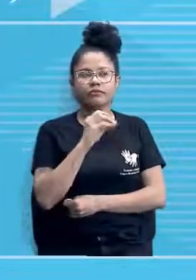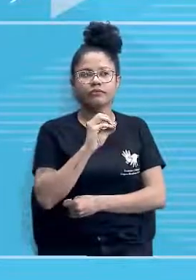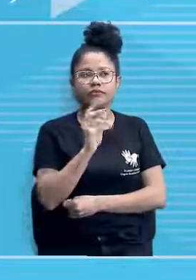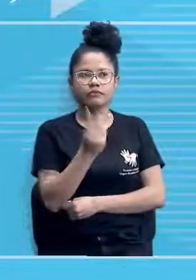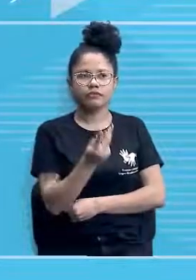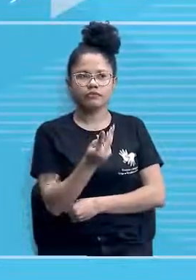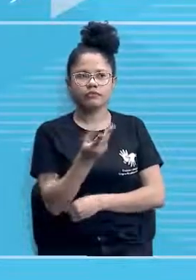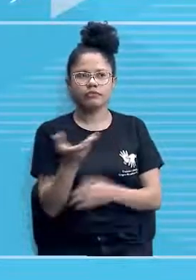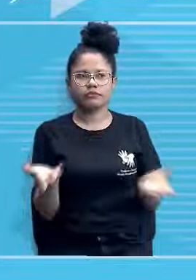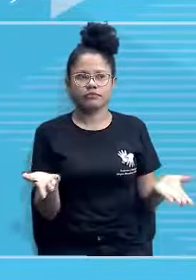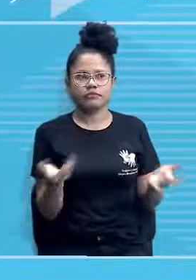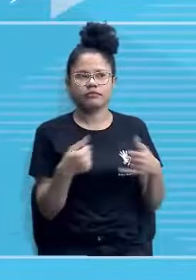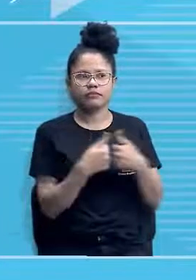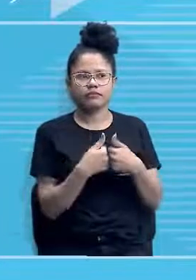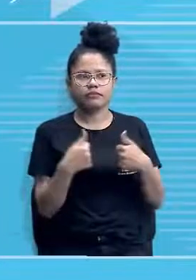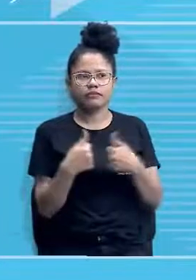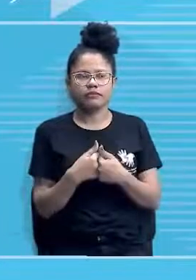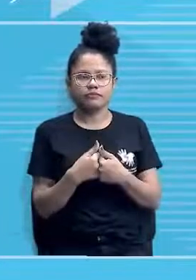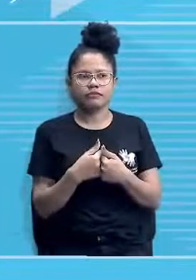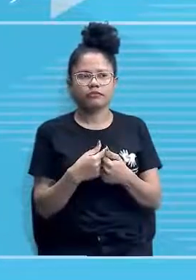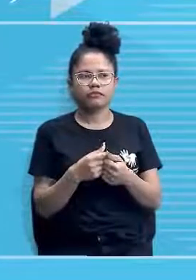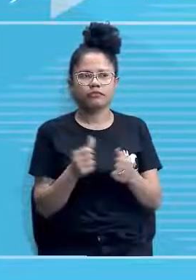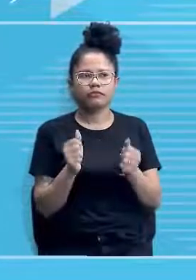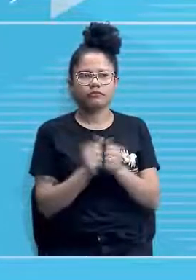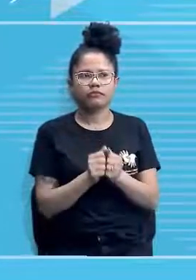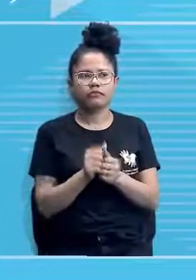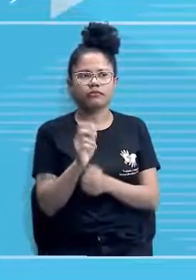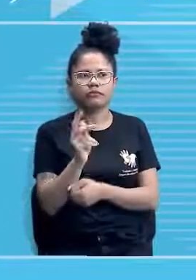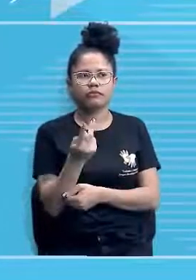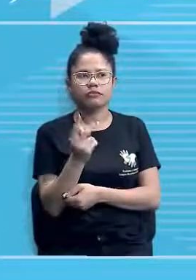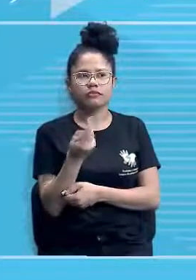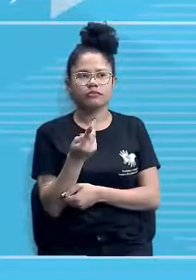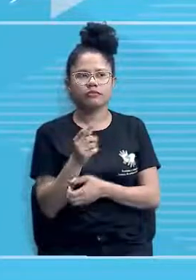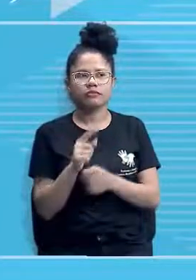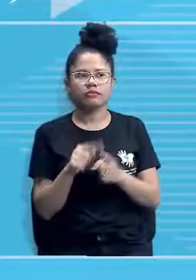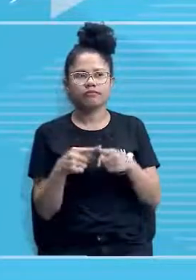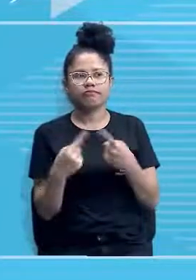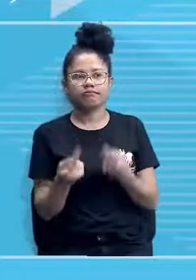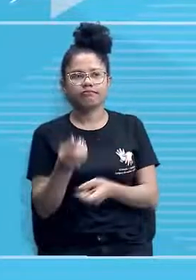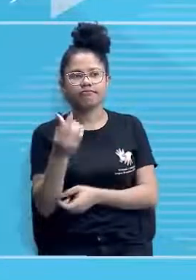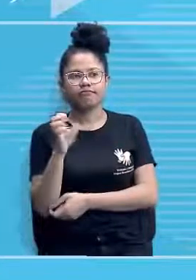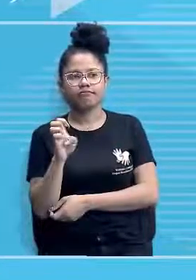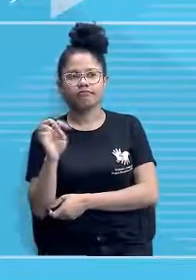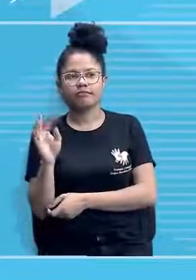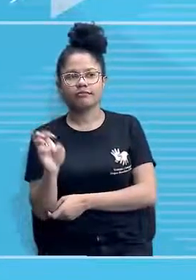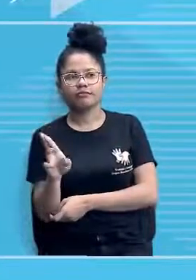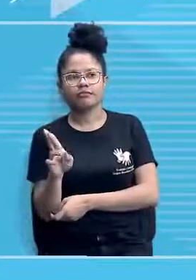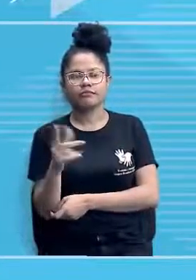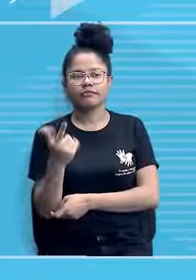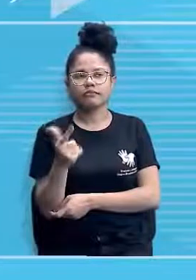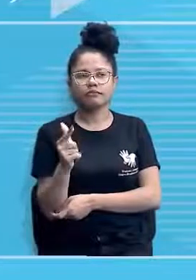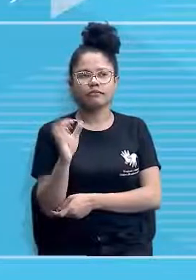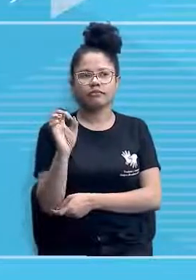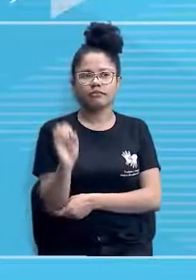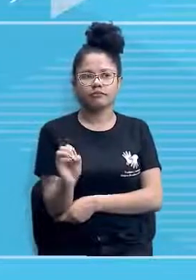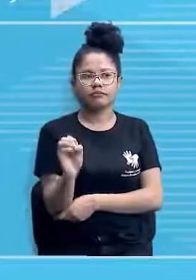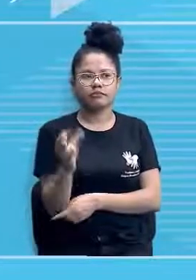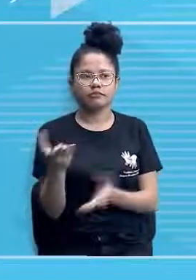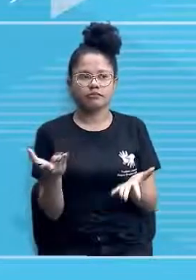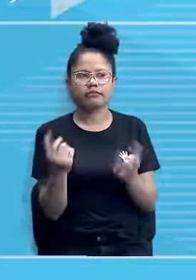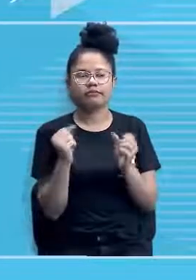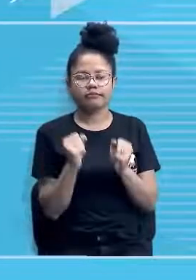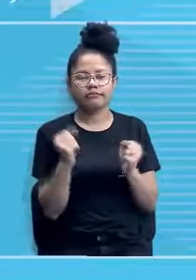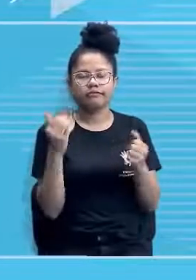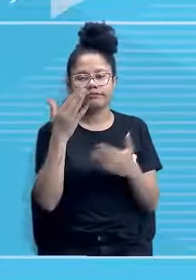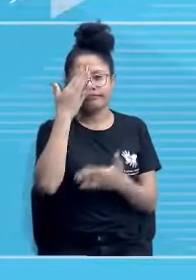Então faz ligação de hidrogênio Ué não tem hidrogênio ligado ao oxigênio então com